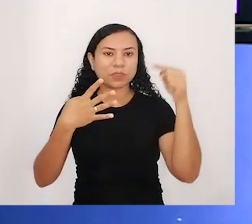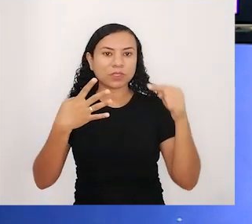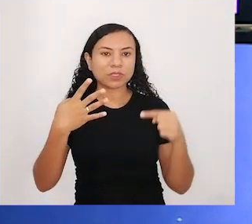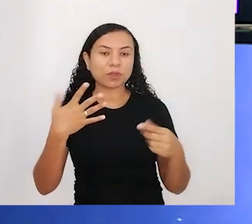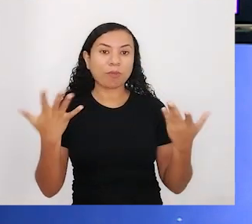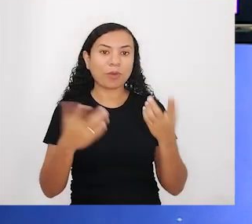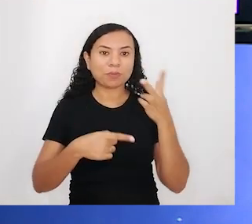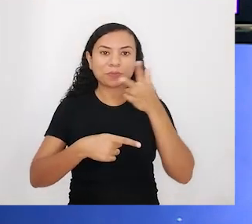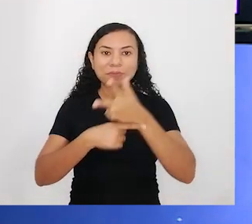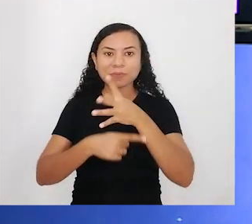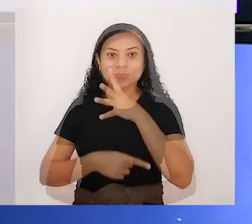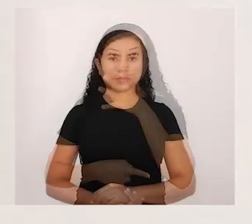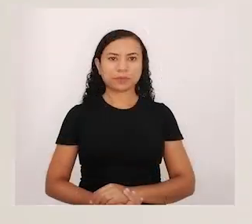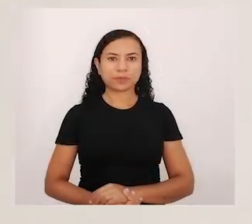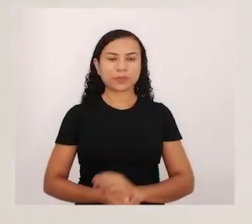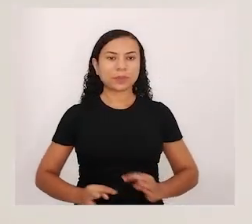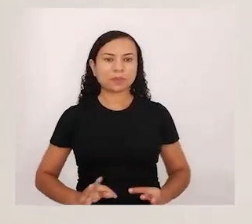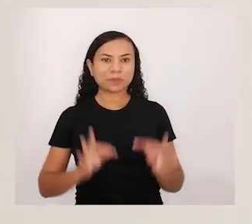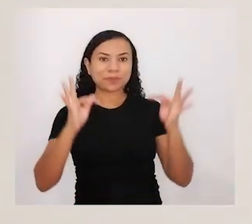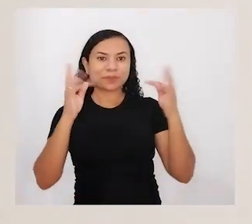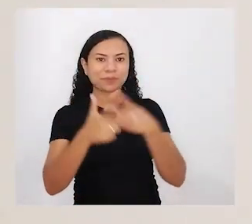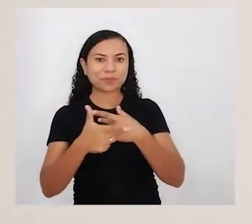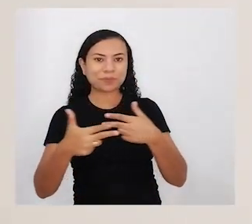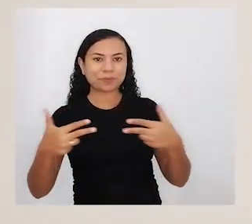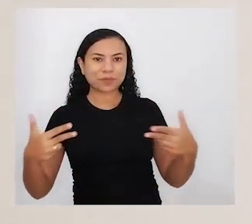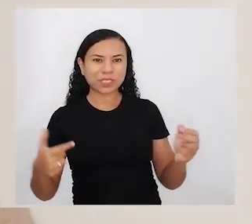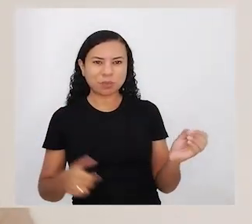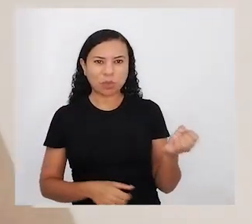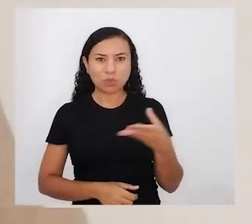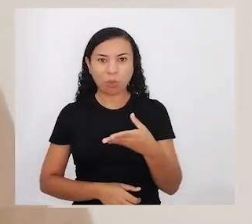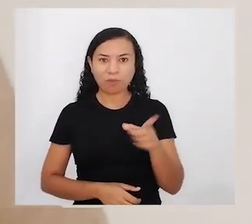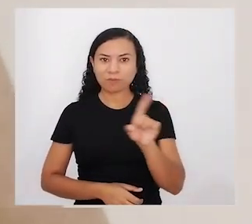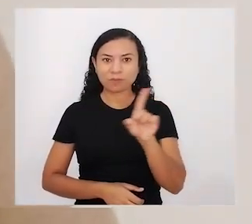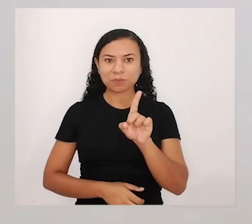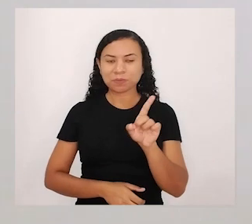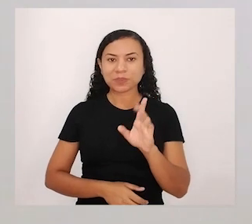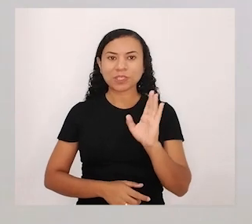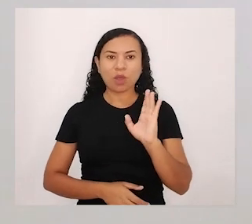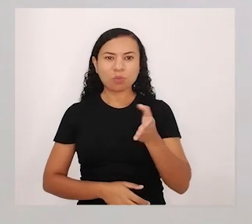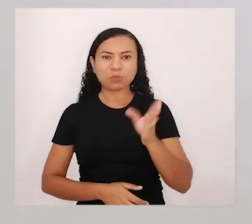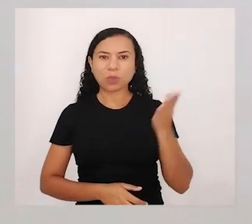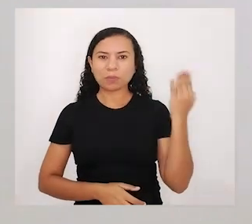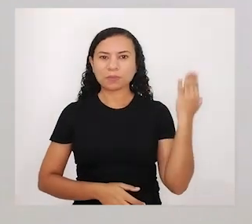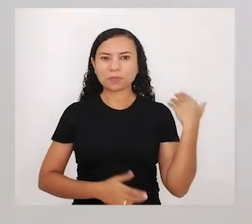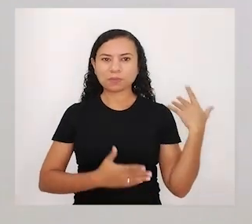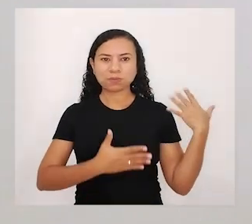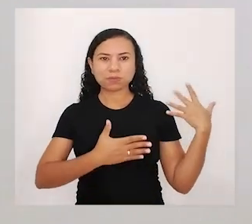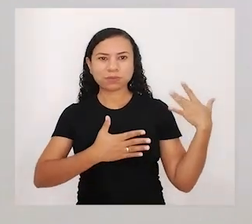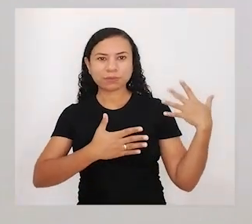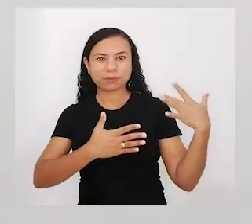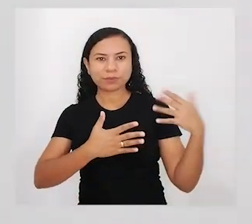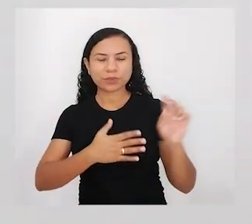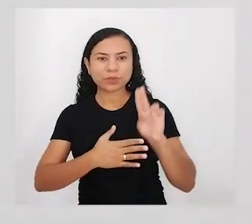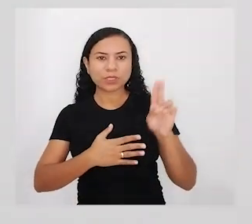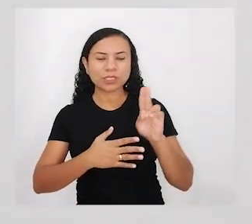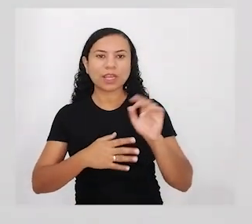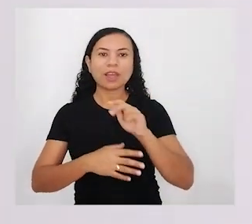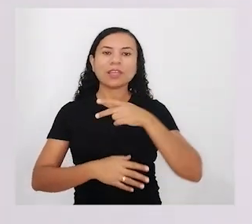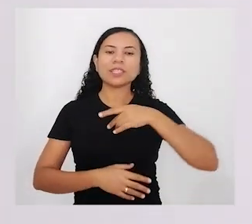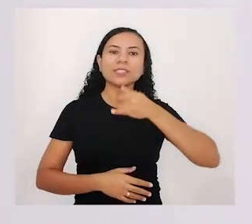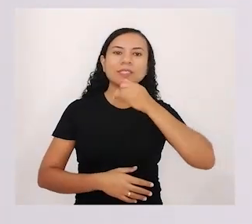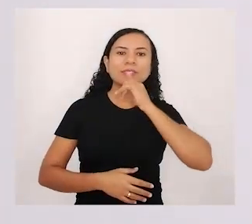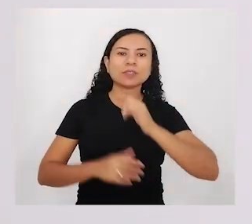tema biotecnologia? A biotecnologia não é uma ciência nova. A produção de alimentos através da fermentação, como pães